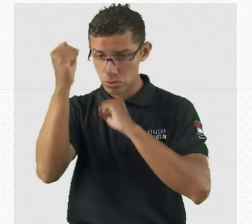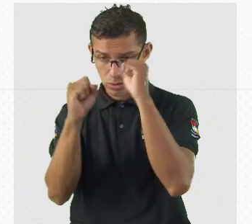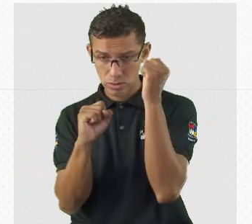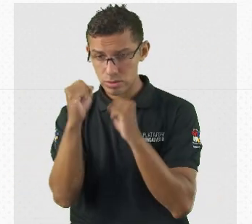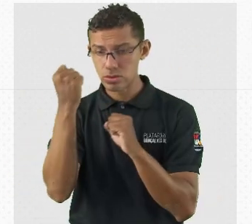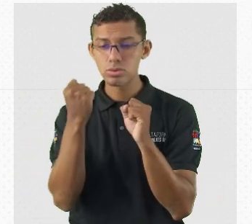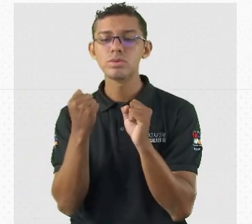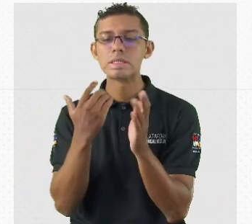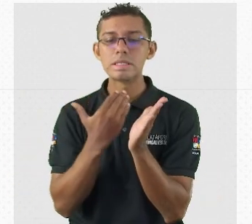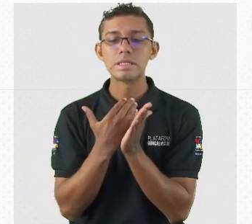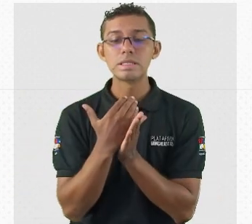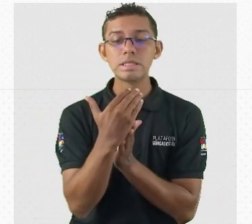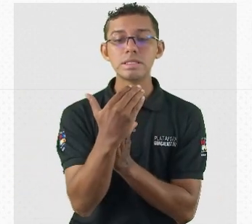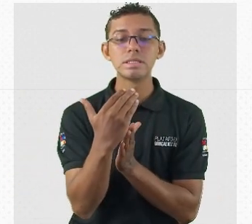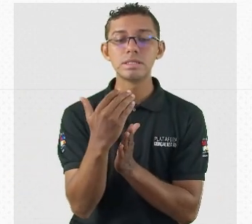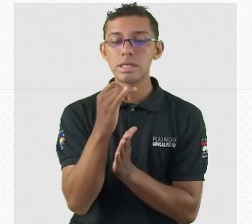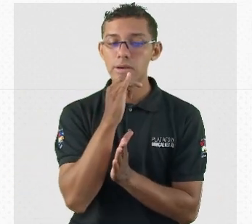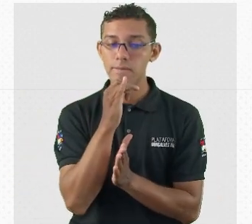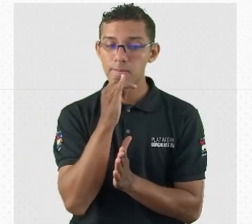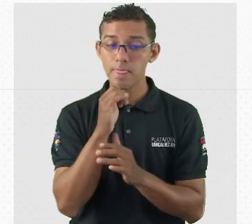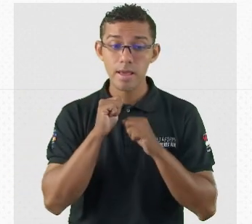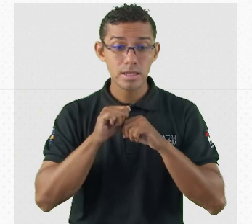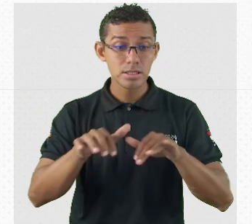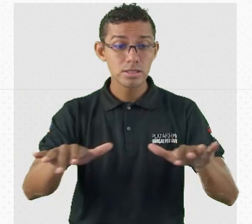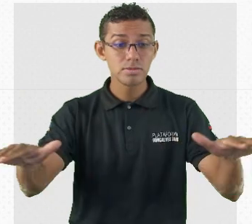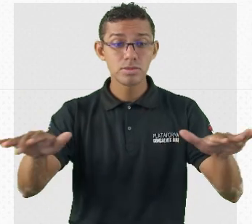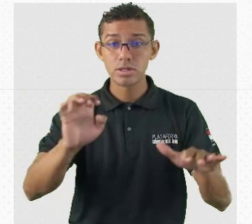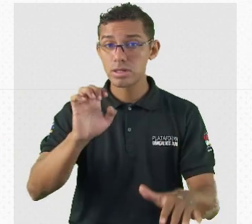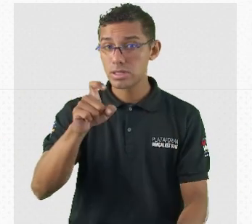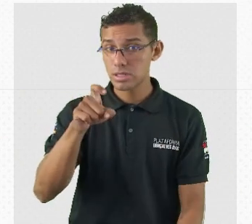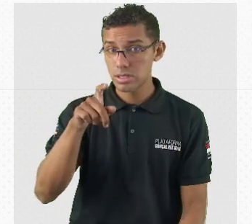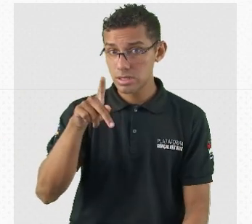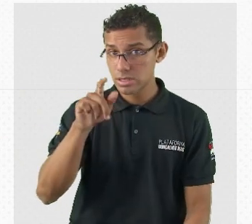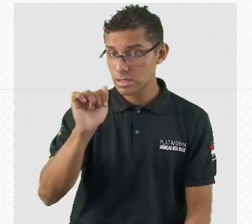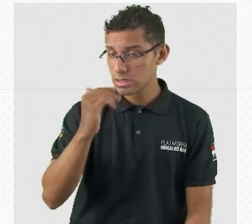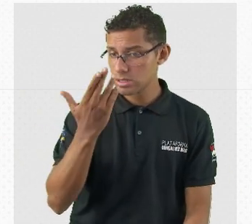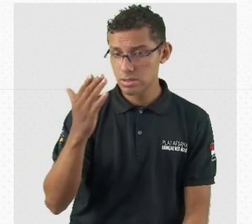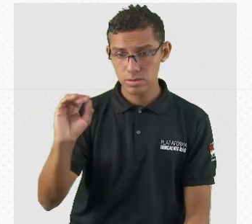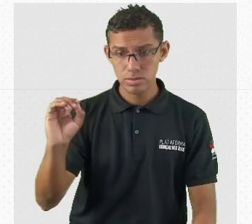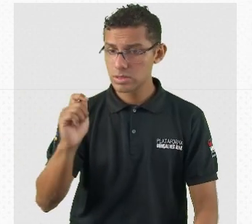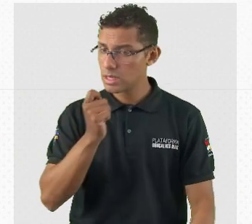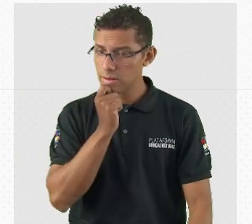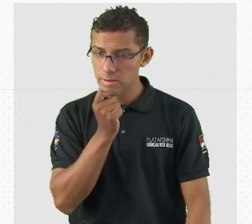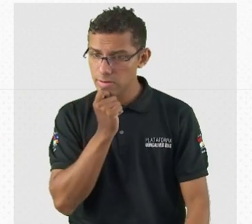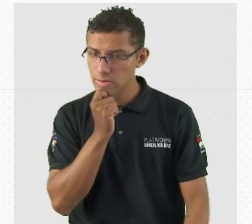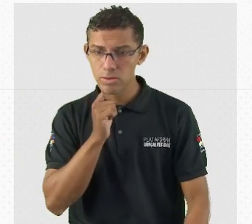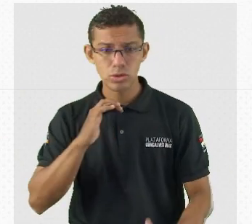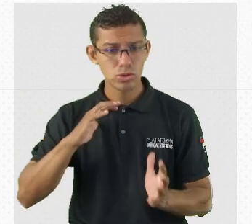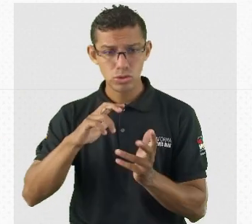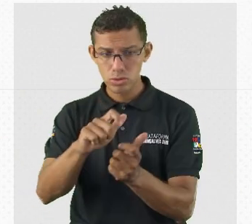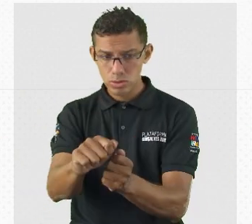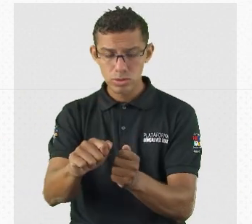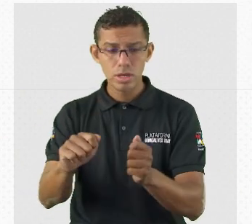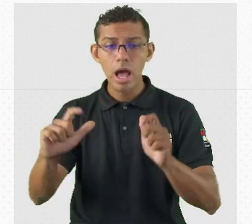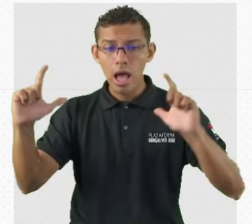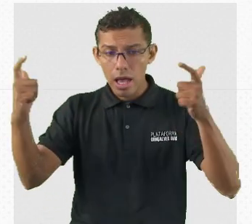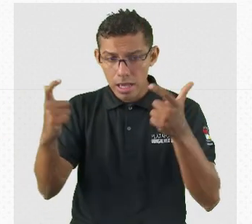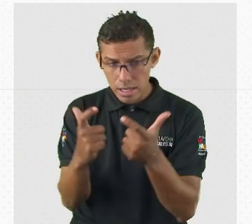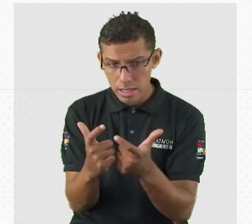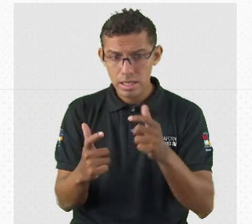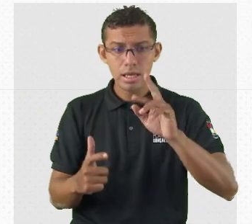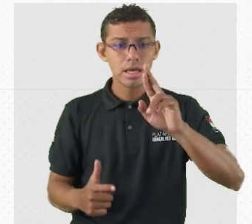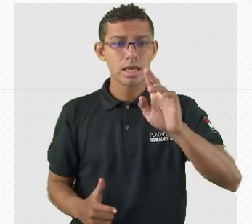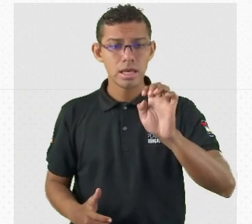revolução início, está em plena expansão. Como eu disse para vocês, ainda não chegou em várias partes do mundo, ela ainda é restrita